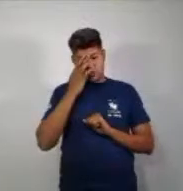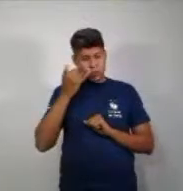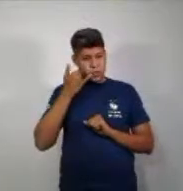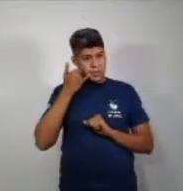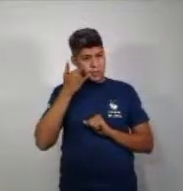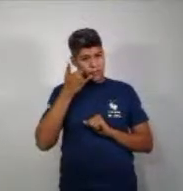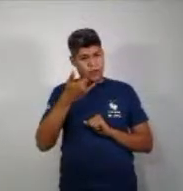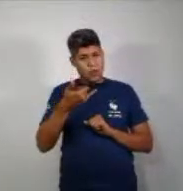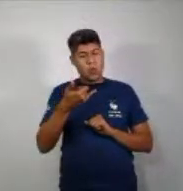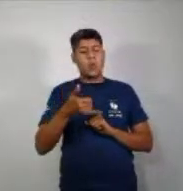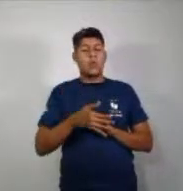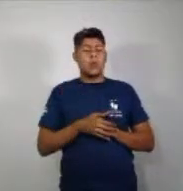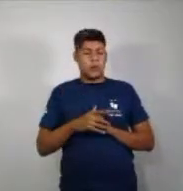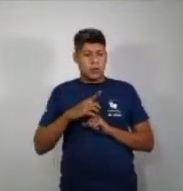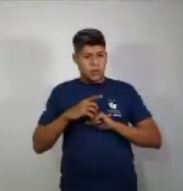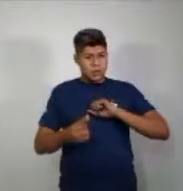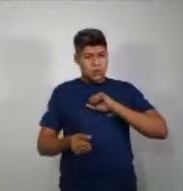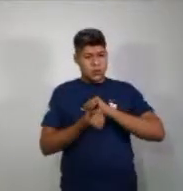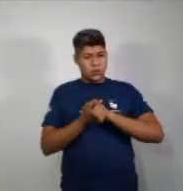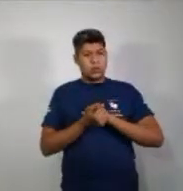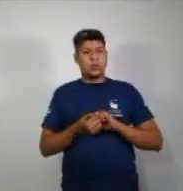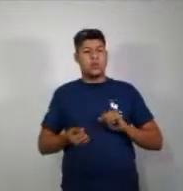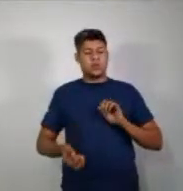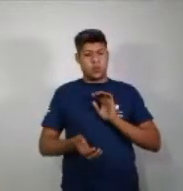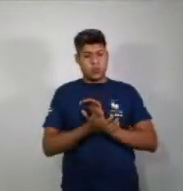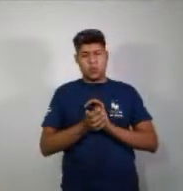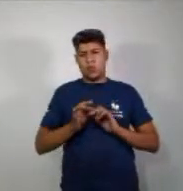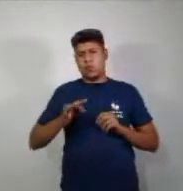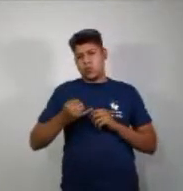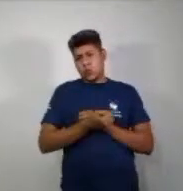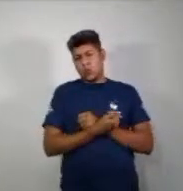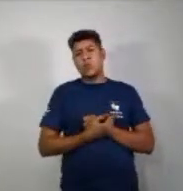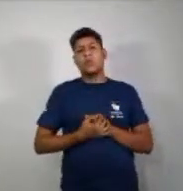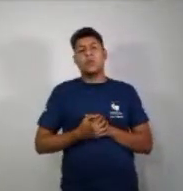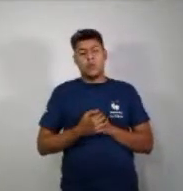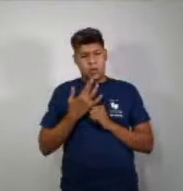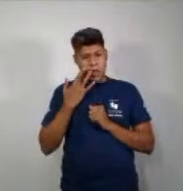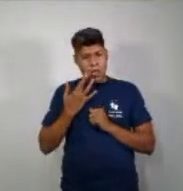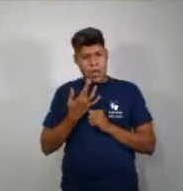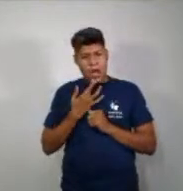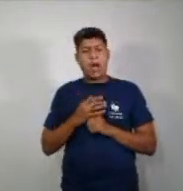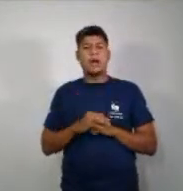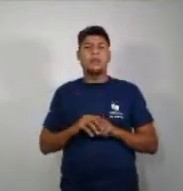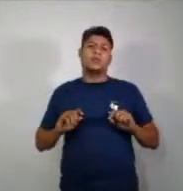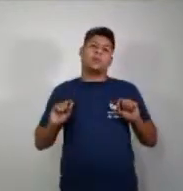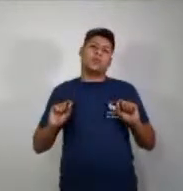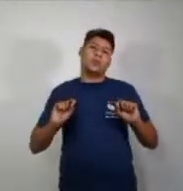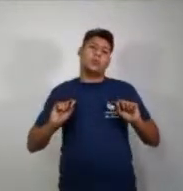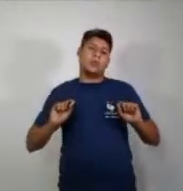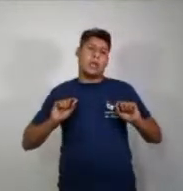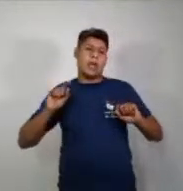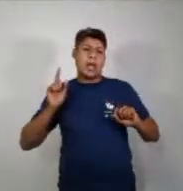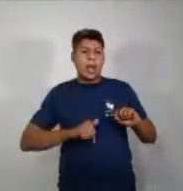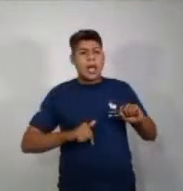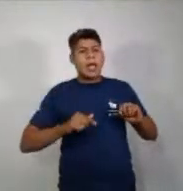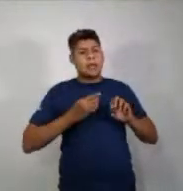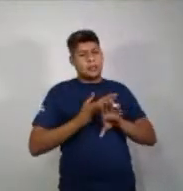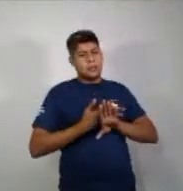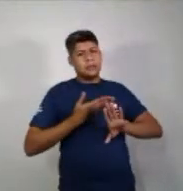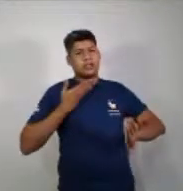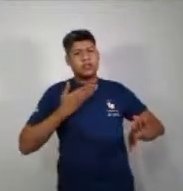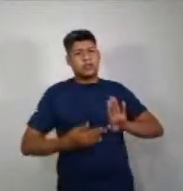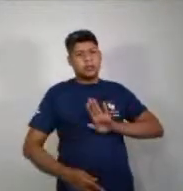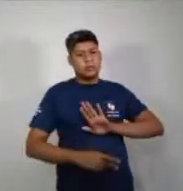telefone, né, ela está junto com o corpo de todo mundo, e eu acho que isso, sem dúvida, isso nos distancia muito pouco